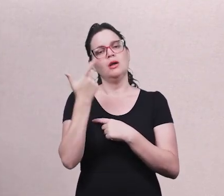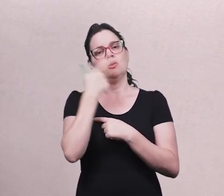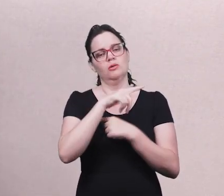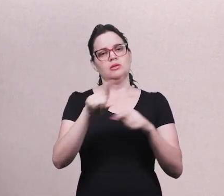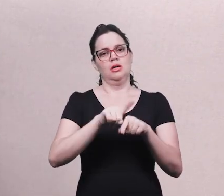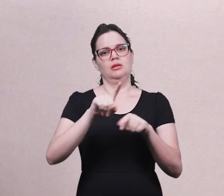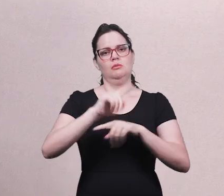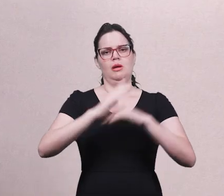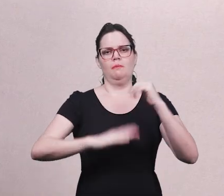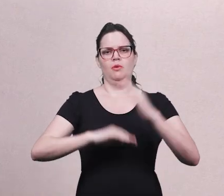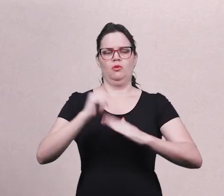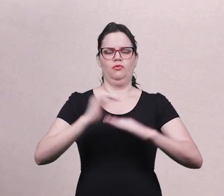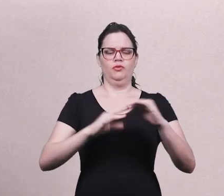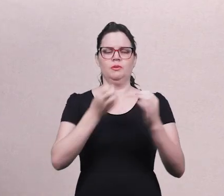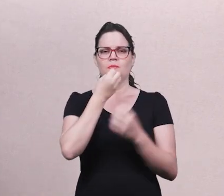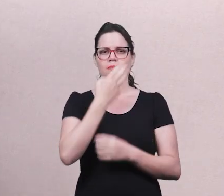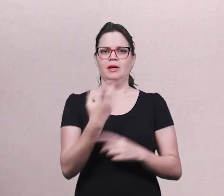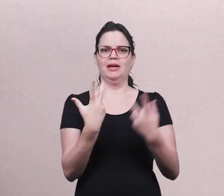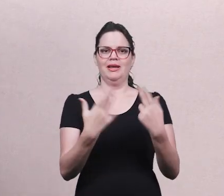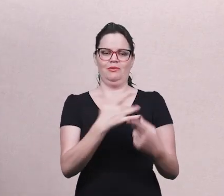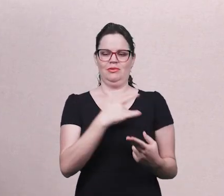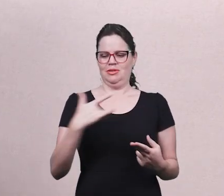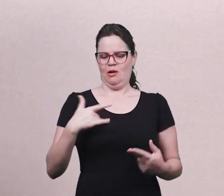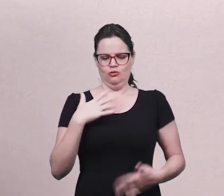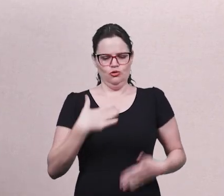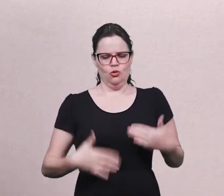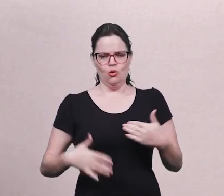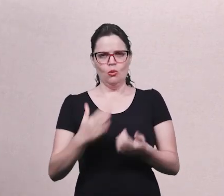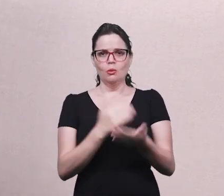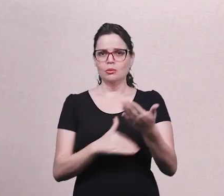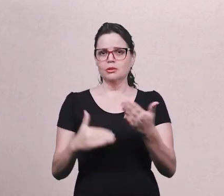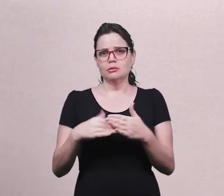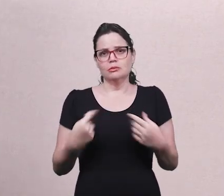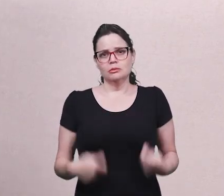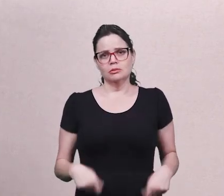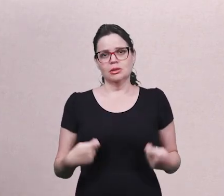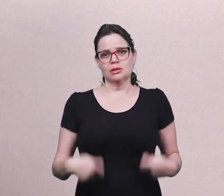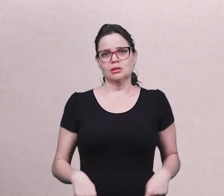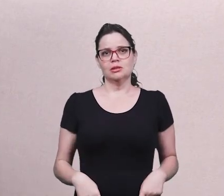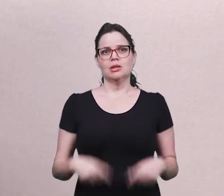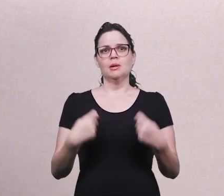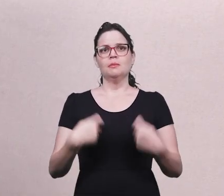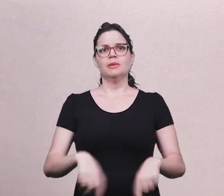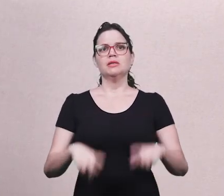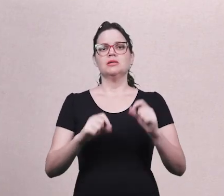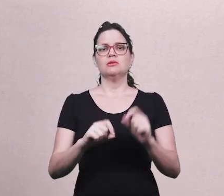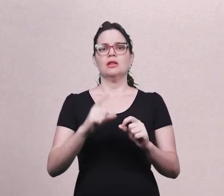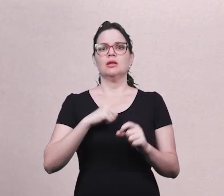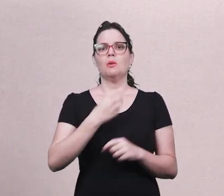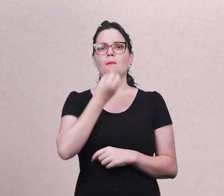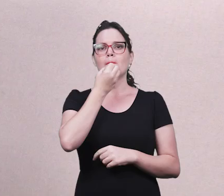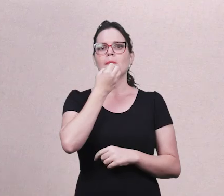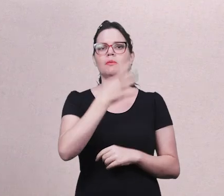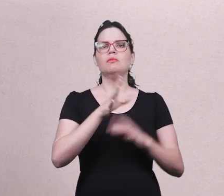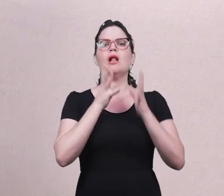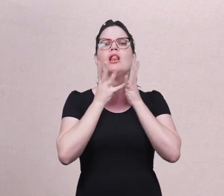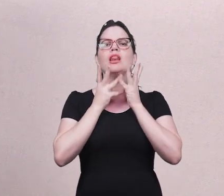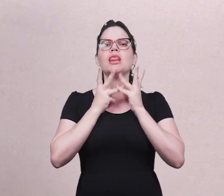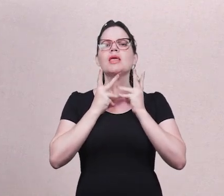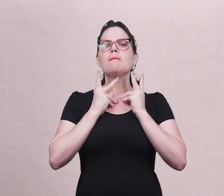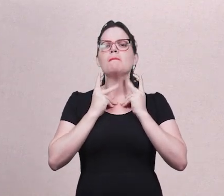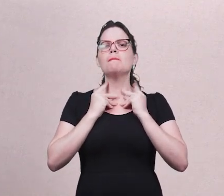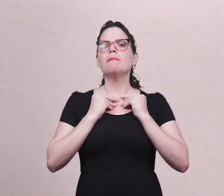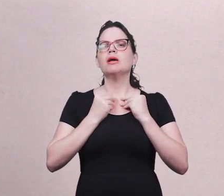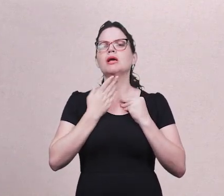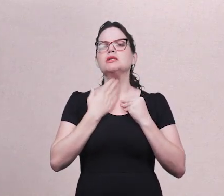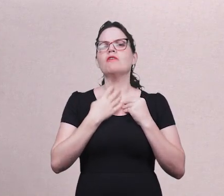nós cuidamos das outras áreas do nosso corpo, como saúde. Então, o que ele tem que ter? Uma boa higiene vocal. O que